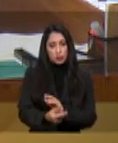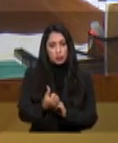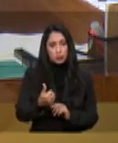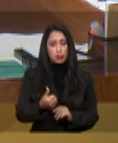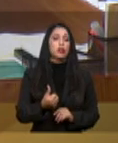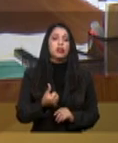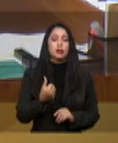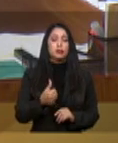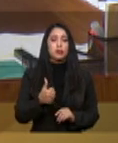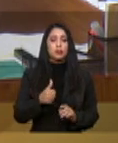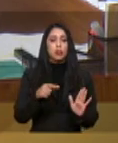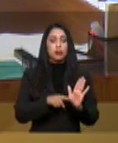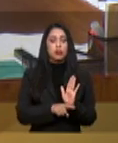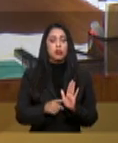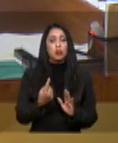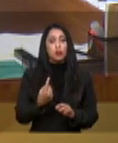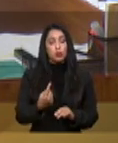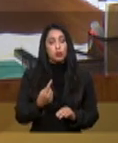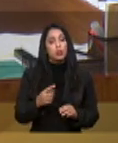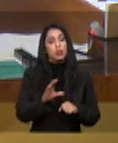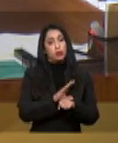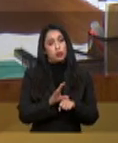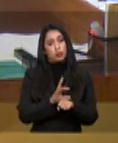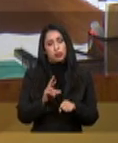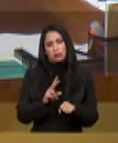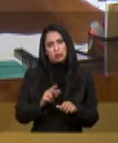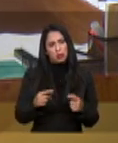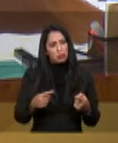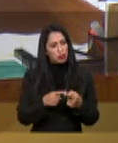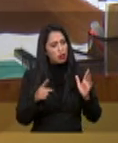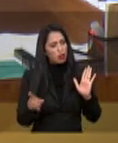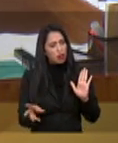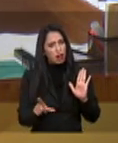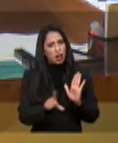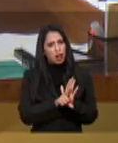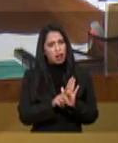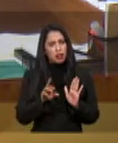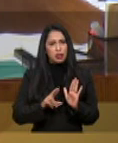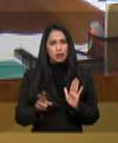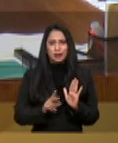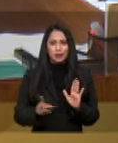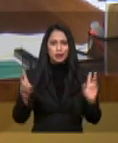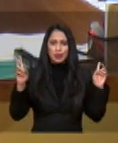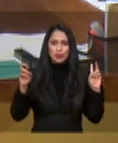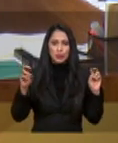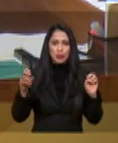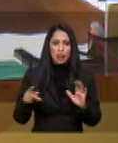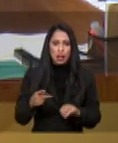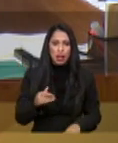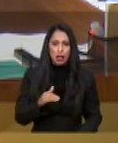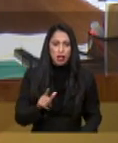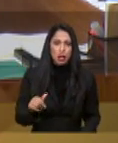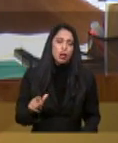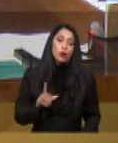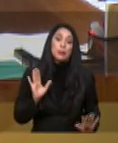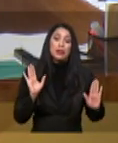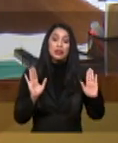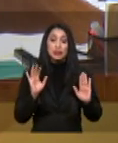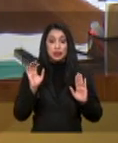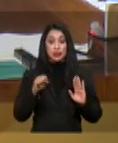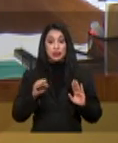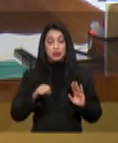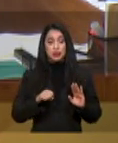Constituição Federal, também não merece prosperar. O dispositivo legal não legislou sobre matéria penal ou processual penal, mas sim